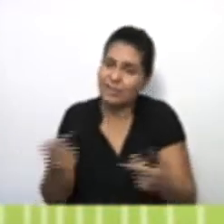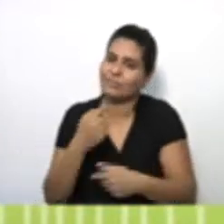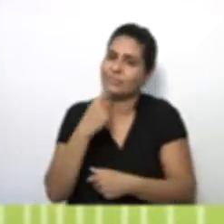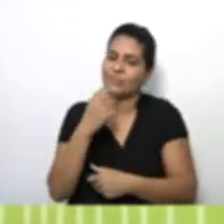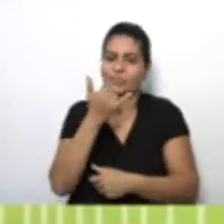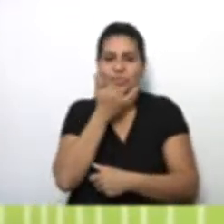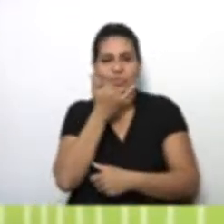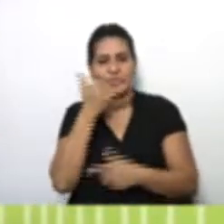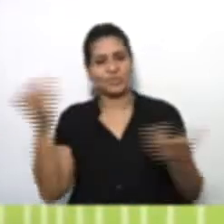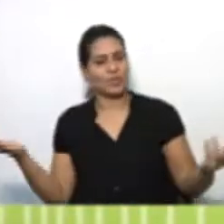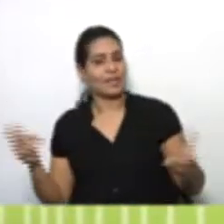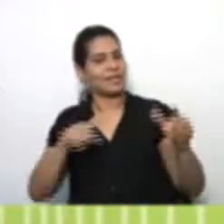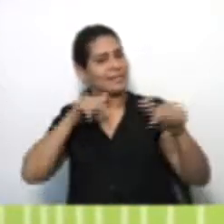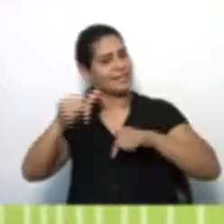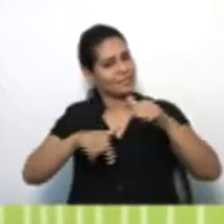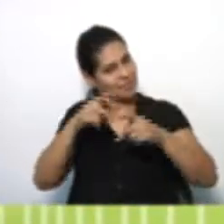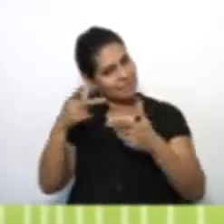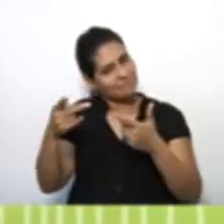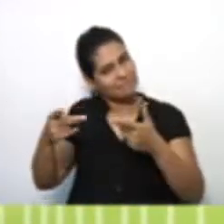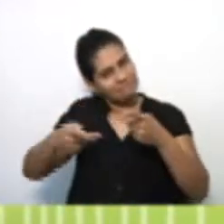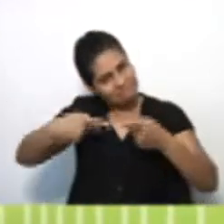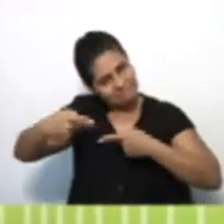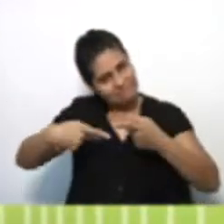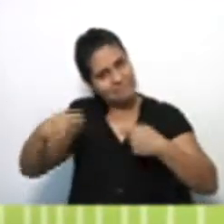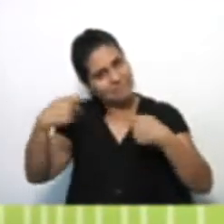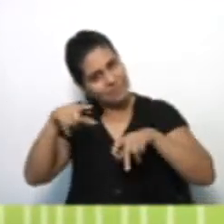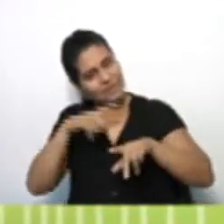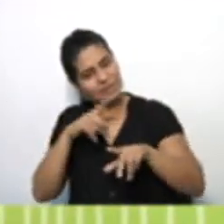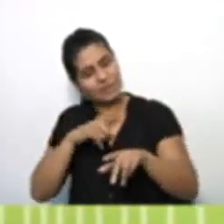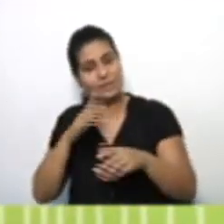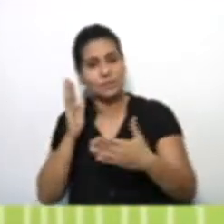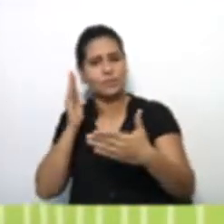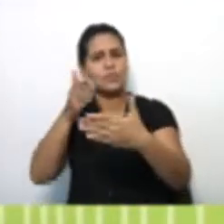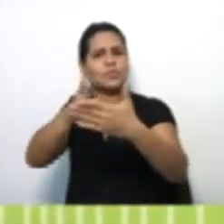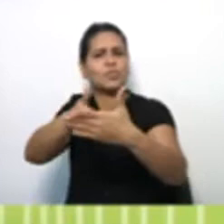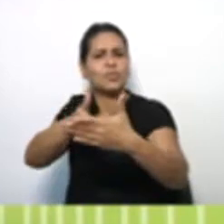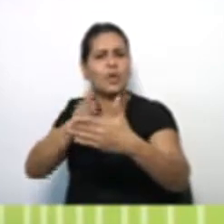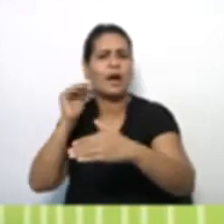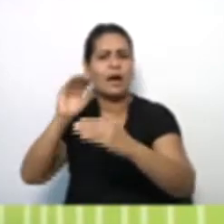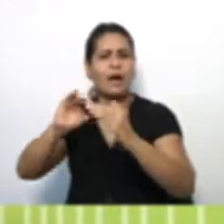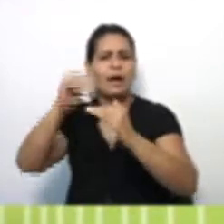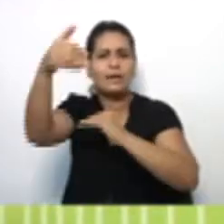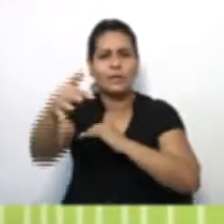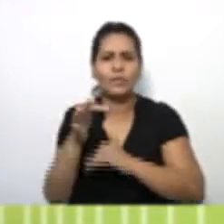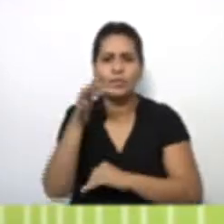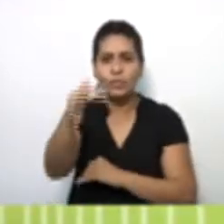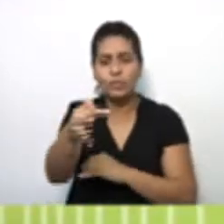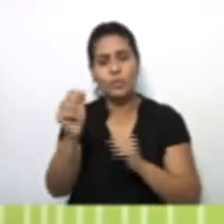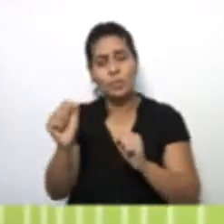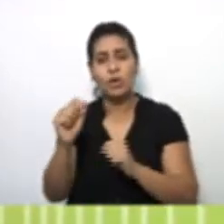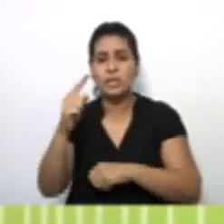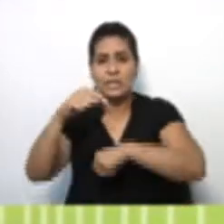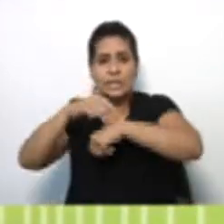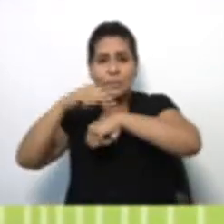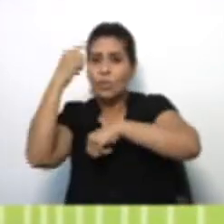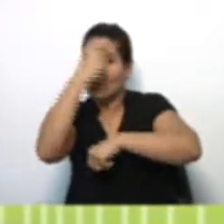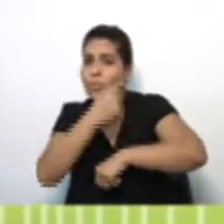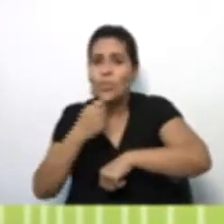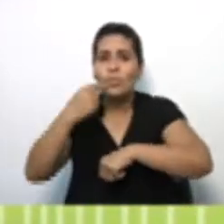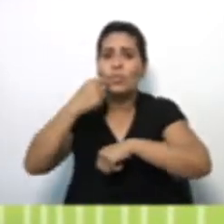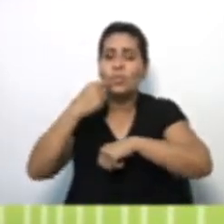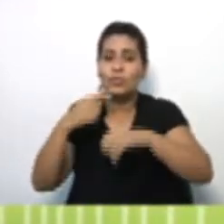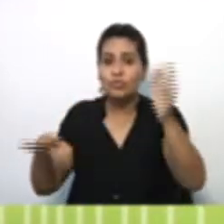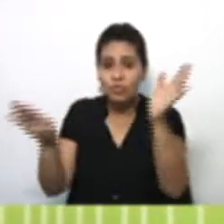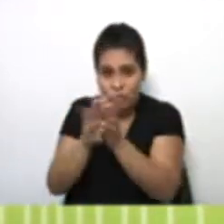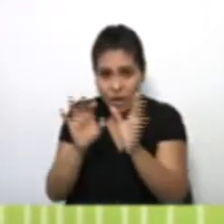está trabalhando com planejamento, você vai conseguir buscar um resultado futuro. É claro, você pode se planejar para daqui meia hora estar em determinado